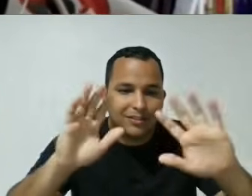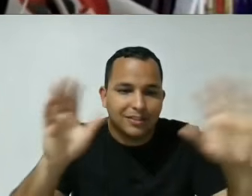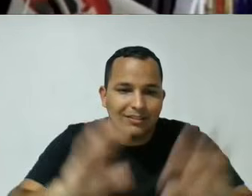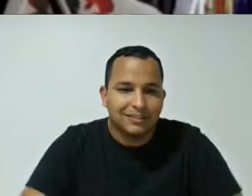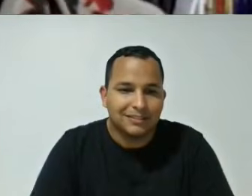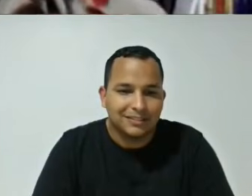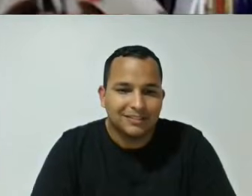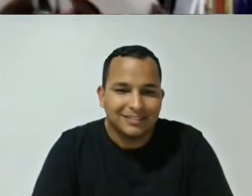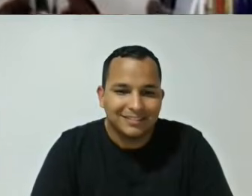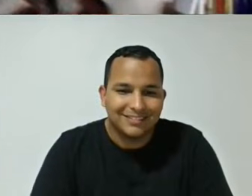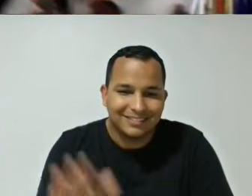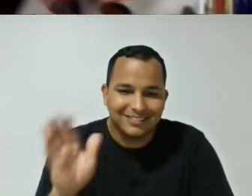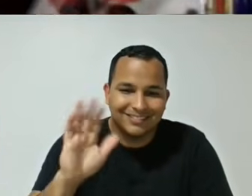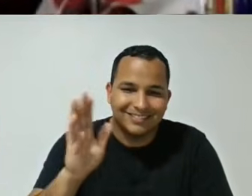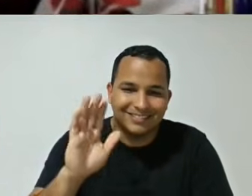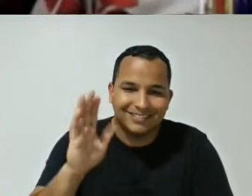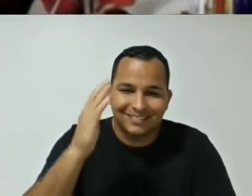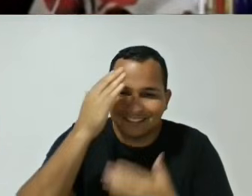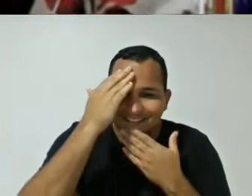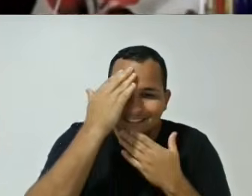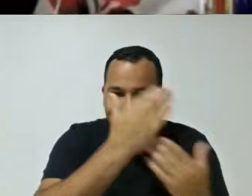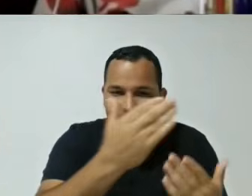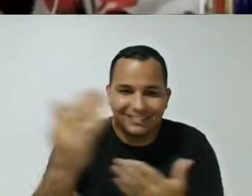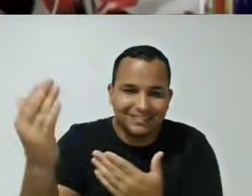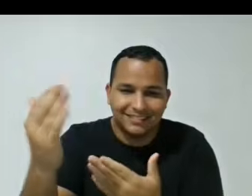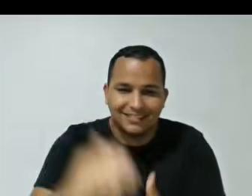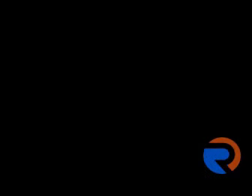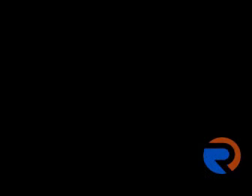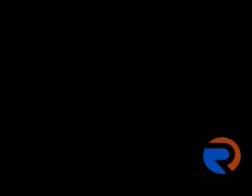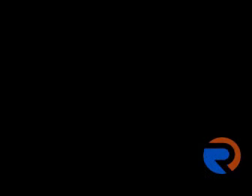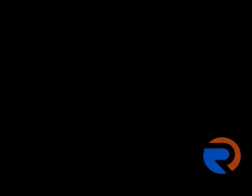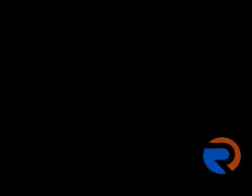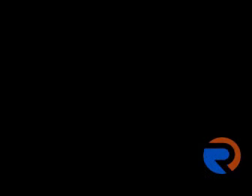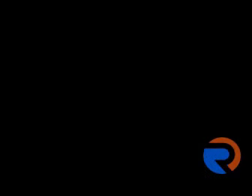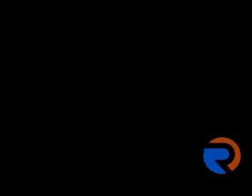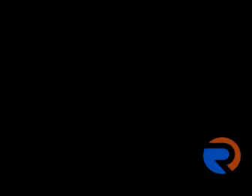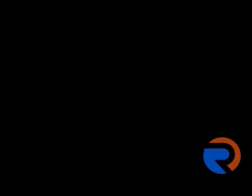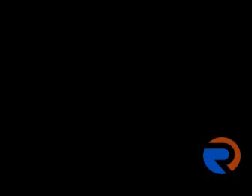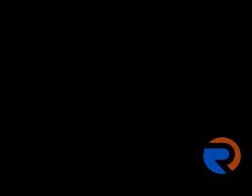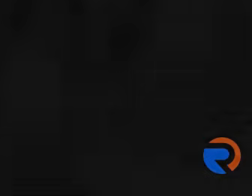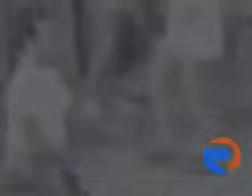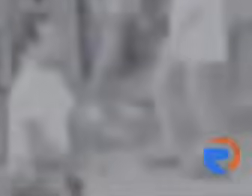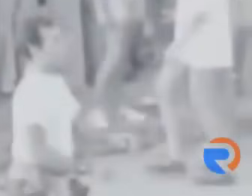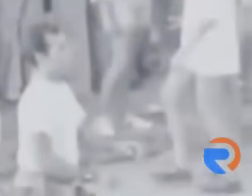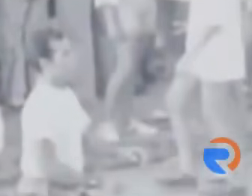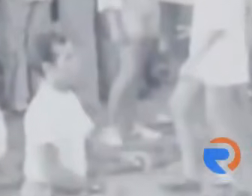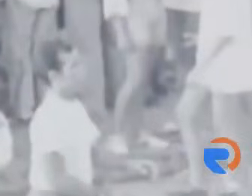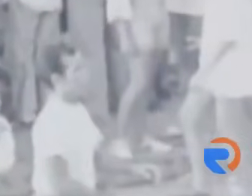Com Deus. Tchau, obrigada. Com Deus. Projeto realizado pela Lei